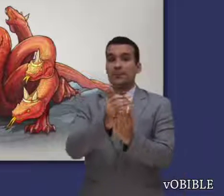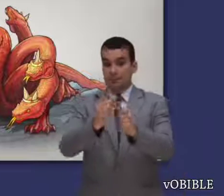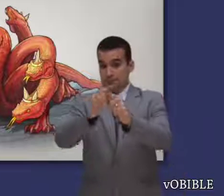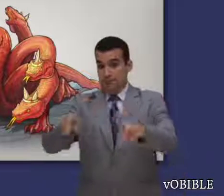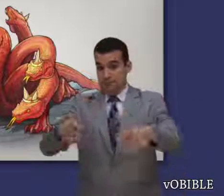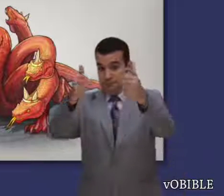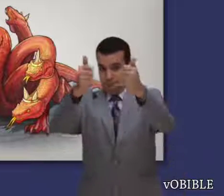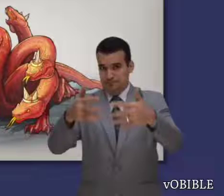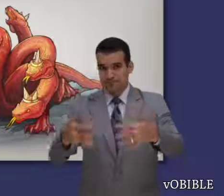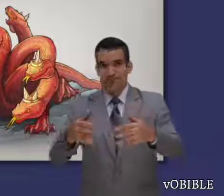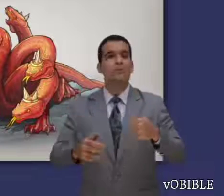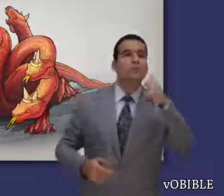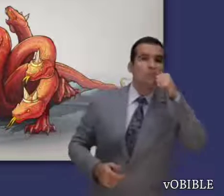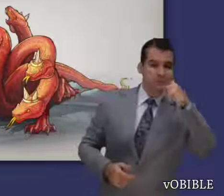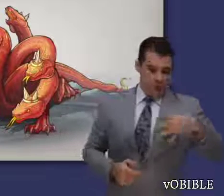Éden.